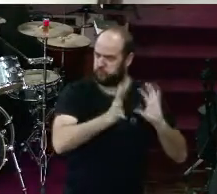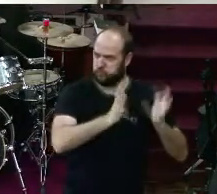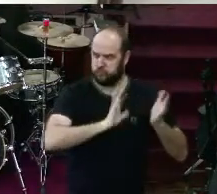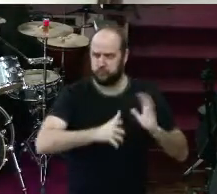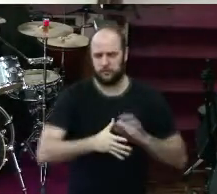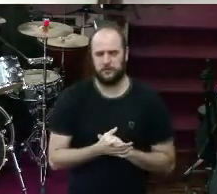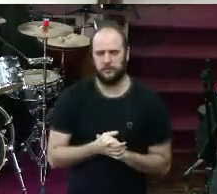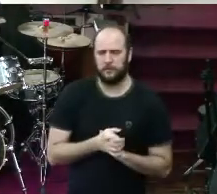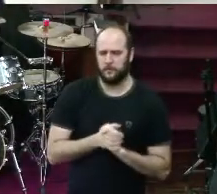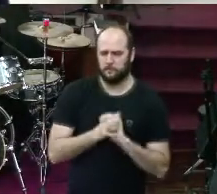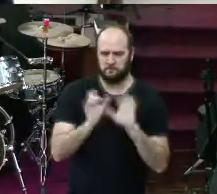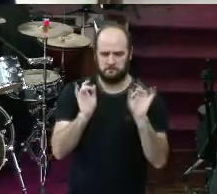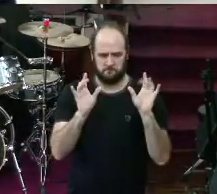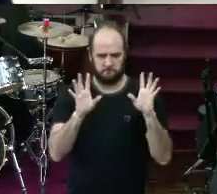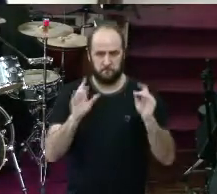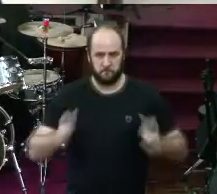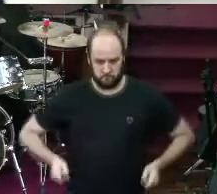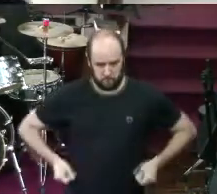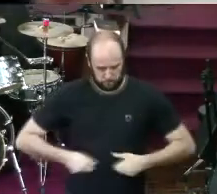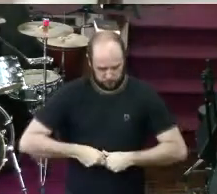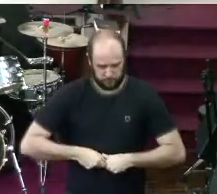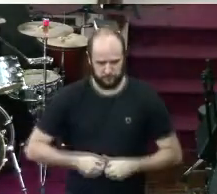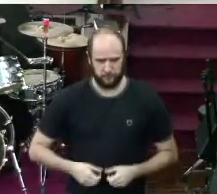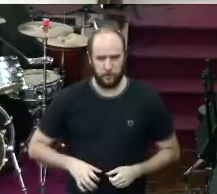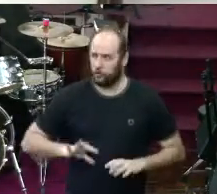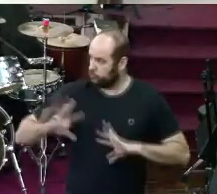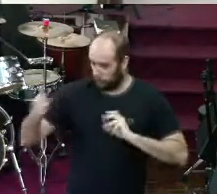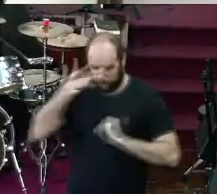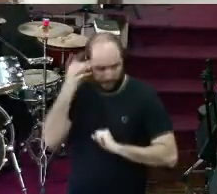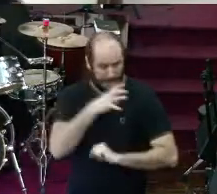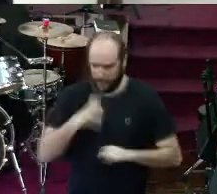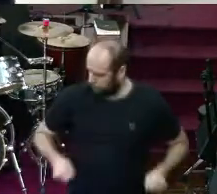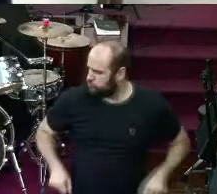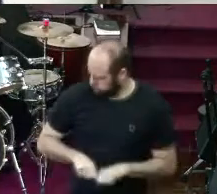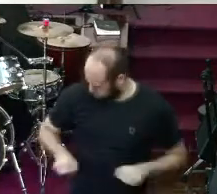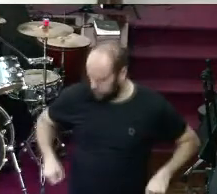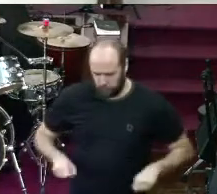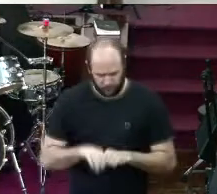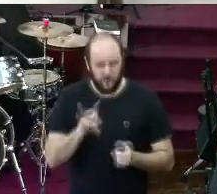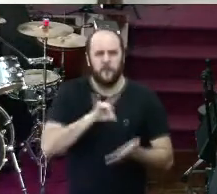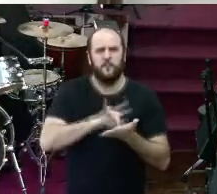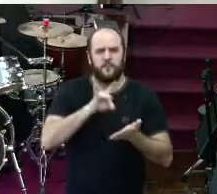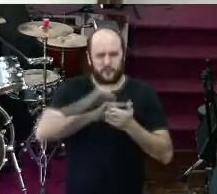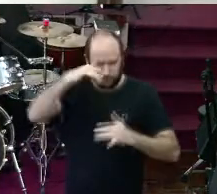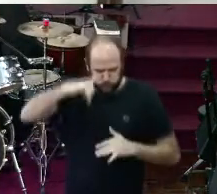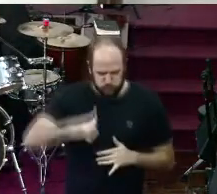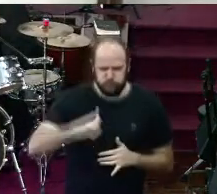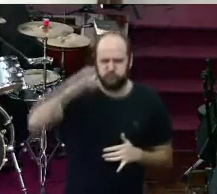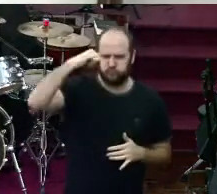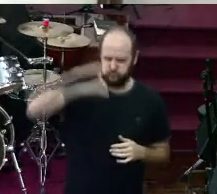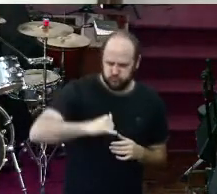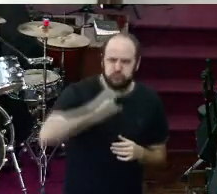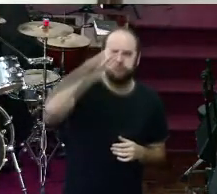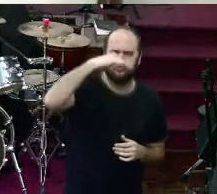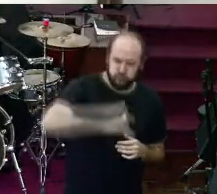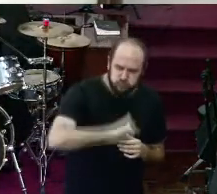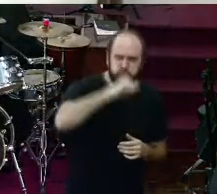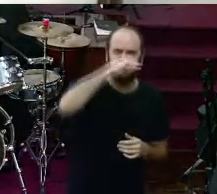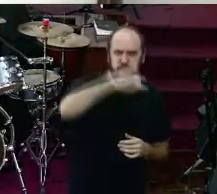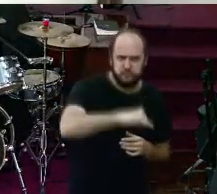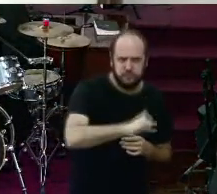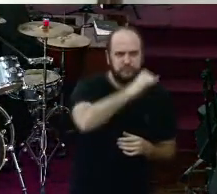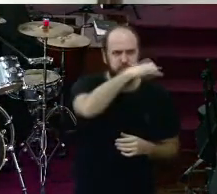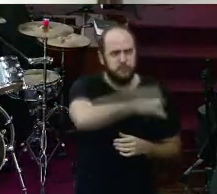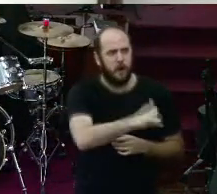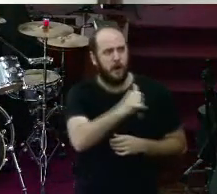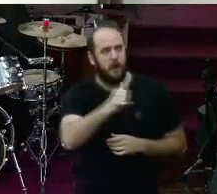o sinal de atar os cintos já haviam acendido, e todo mundo atando os cintos, e realmente eram fortes turbulências, a ponto de